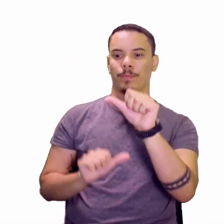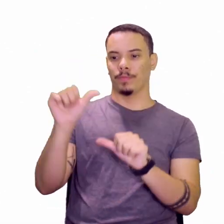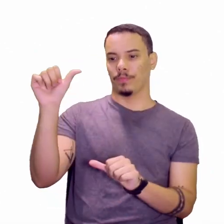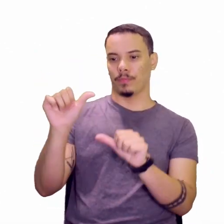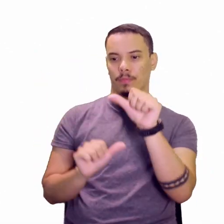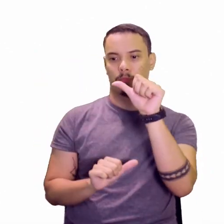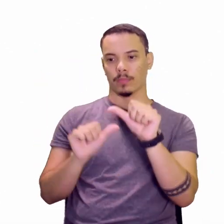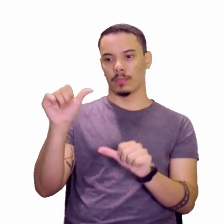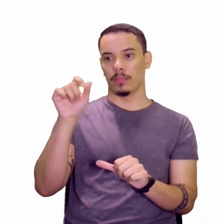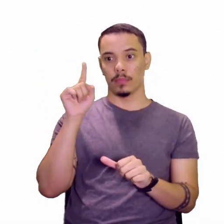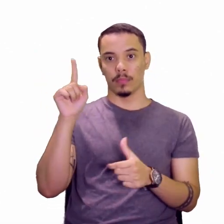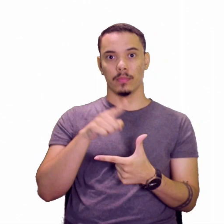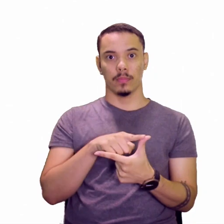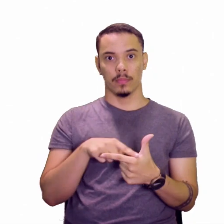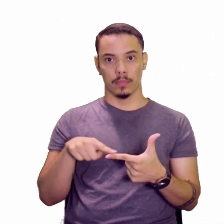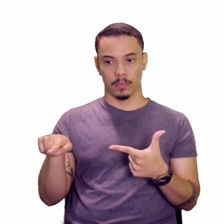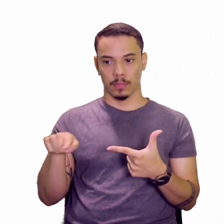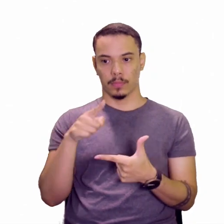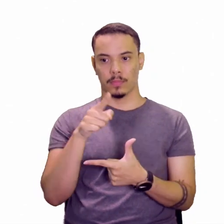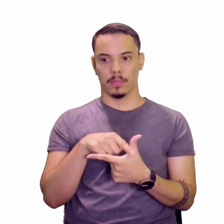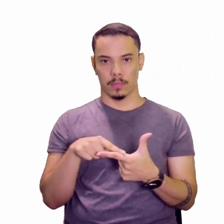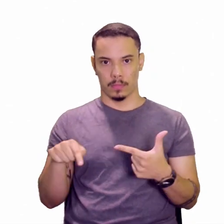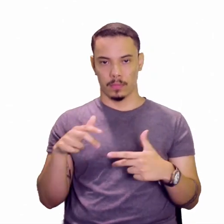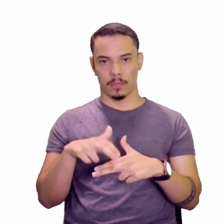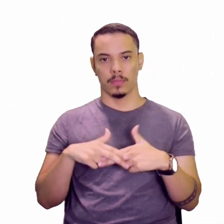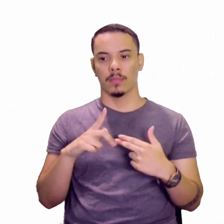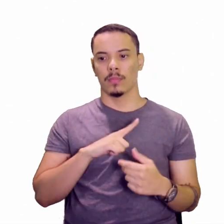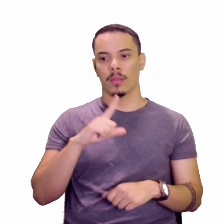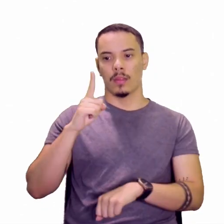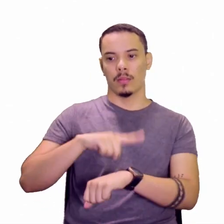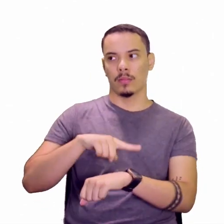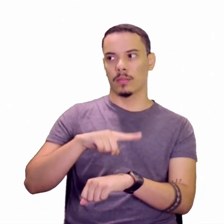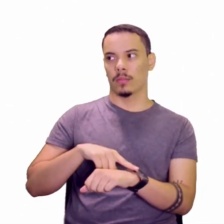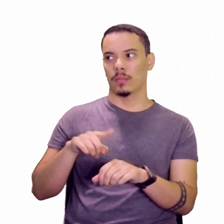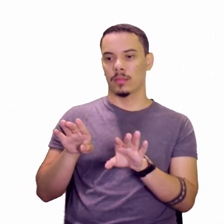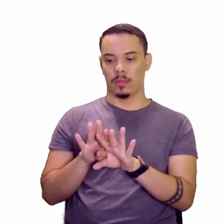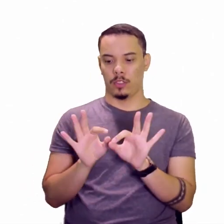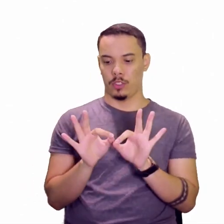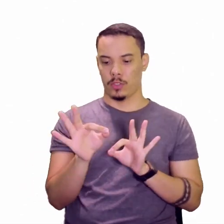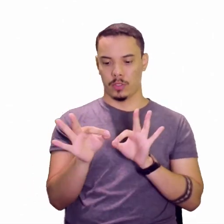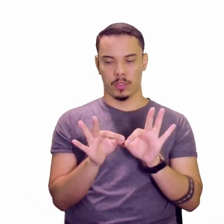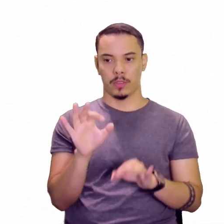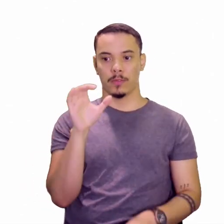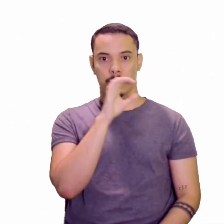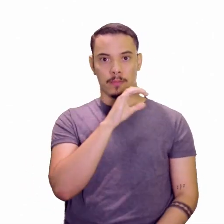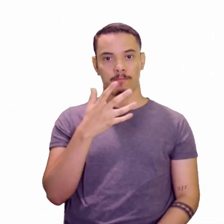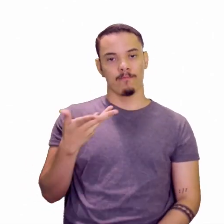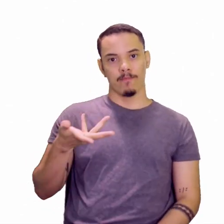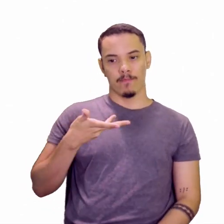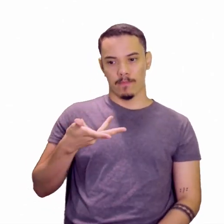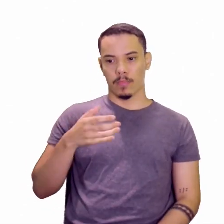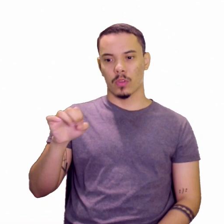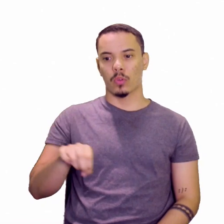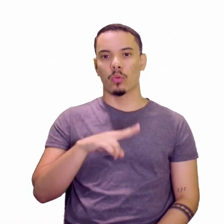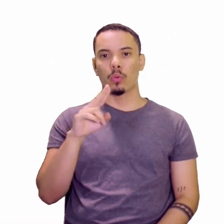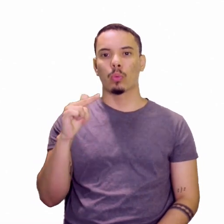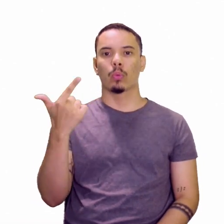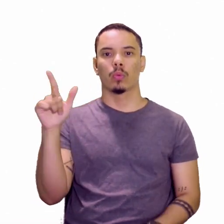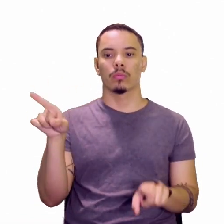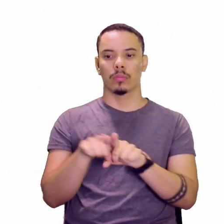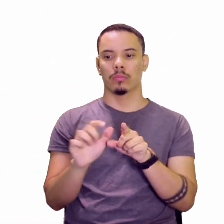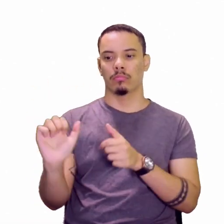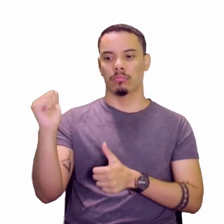A divisão. É divisão, certo? Então, ó, tempo é distância sobre velocidade. Velocidade,